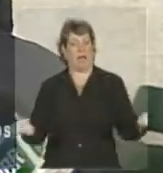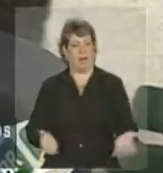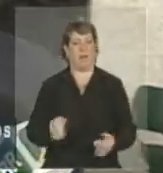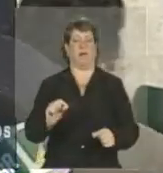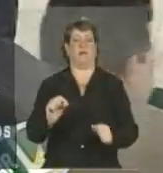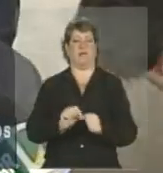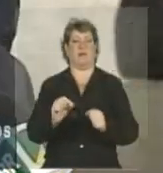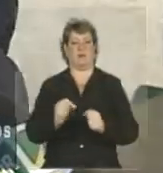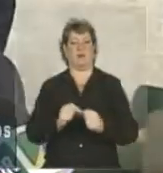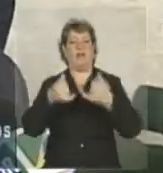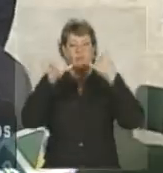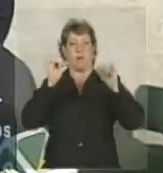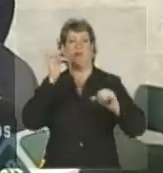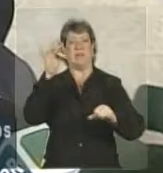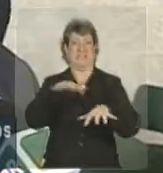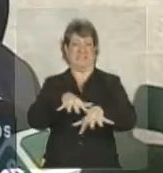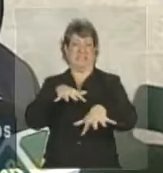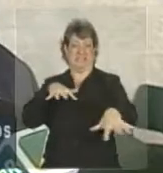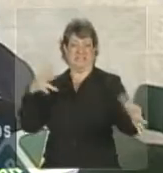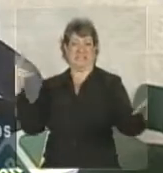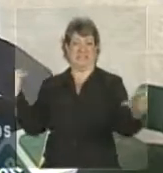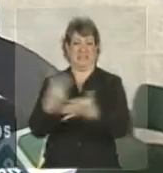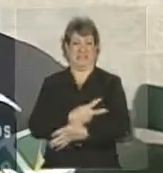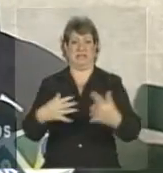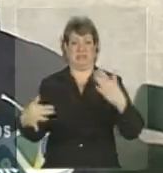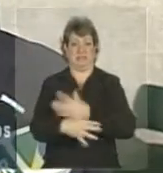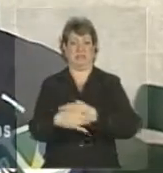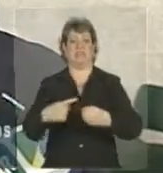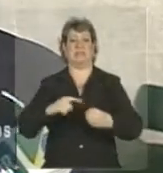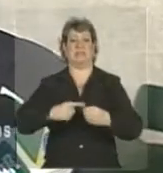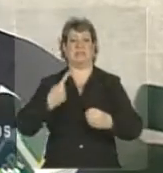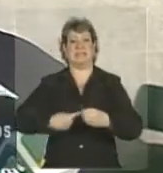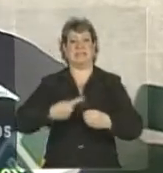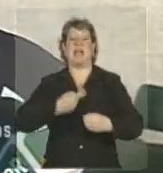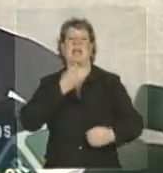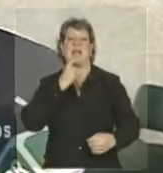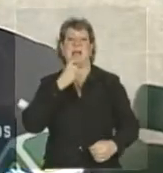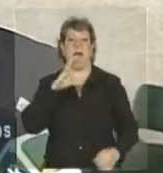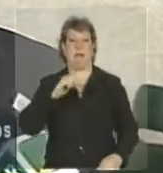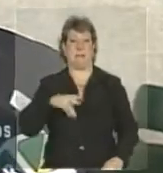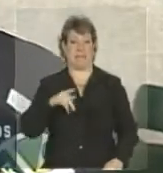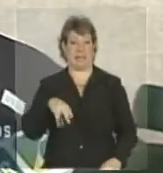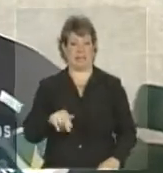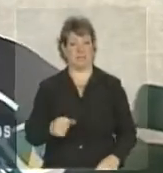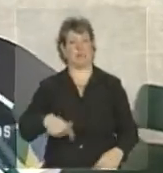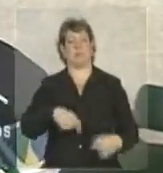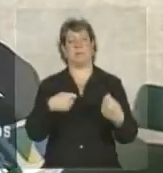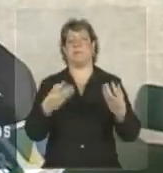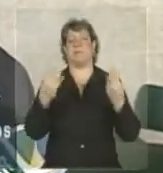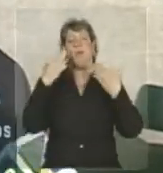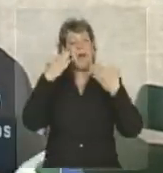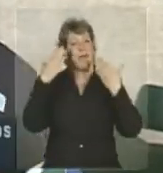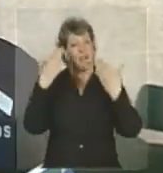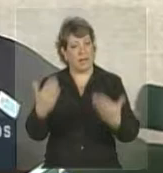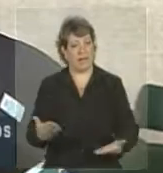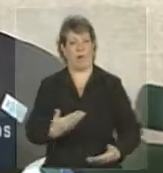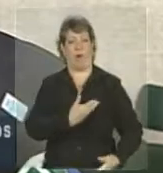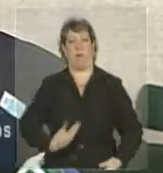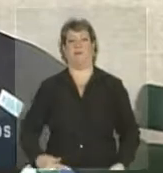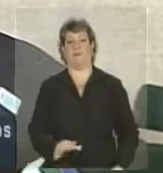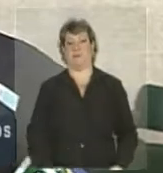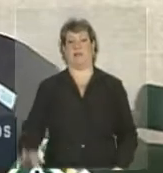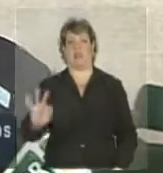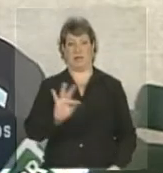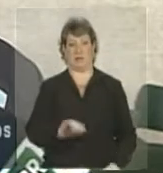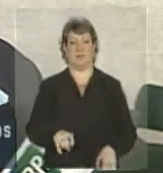um caos de mobilidade urbana na cidade de Campinas. Nós temos muito que agradecer ao governo